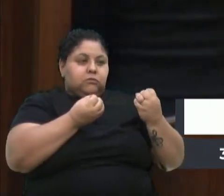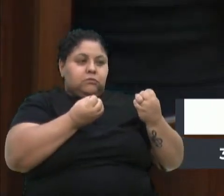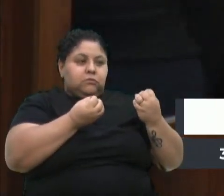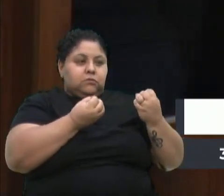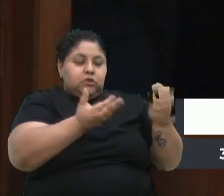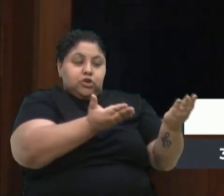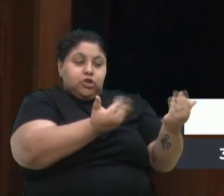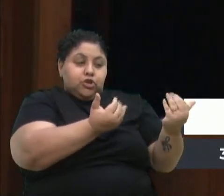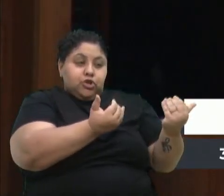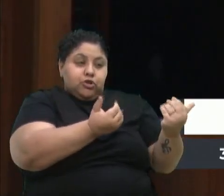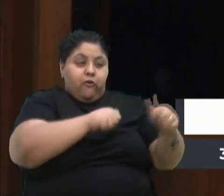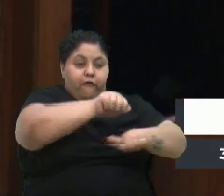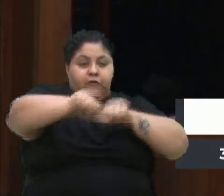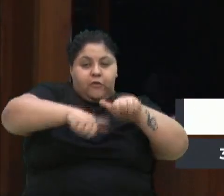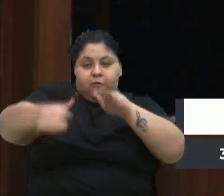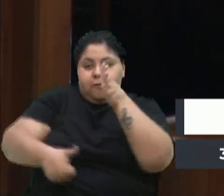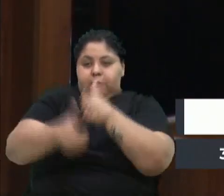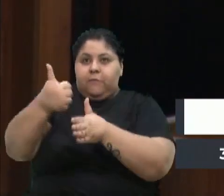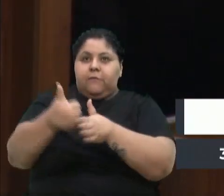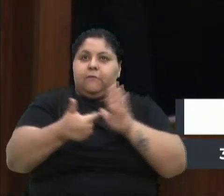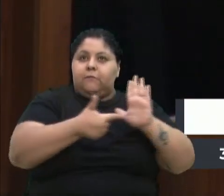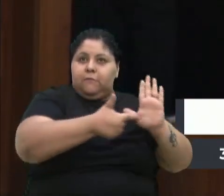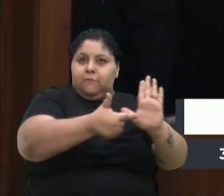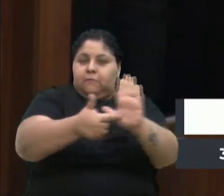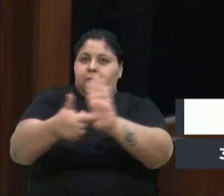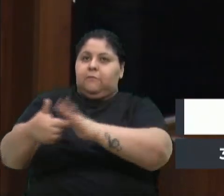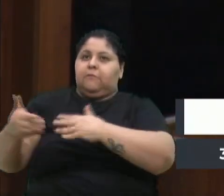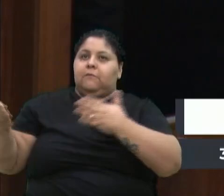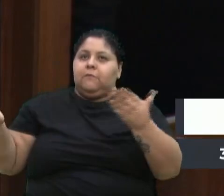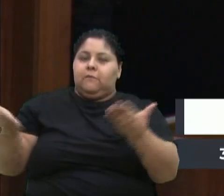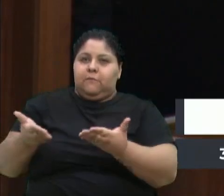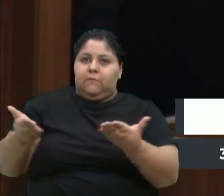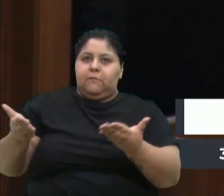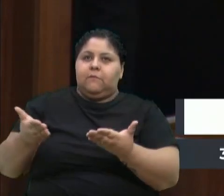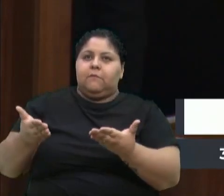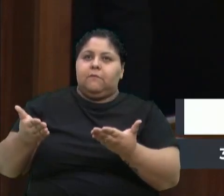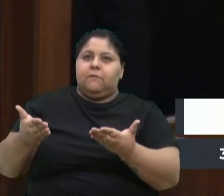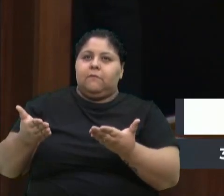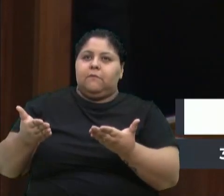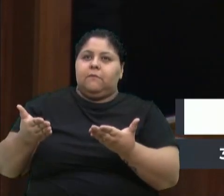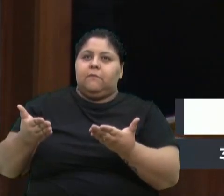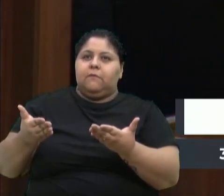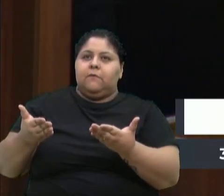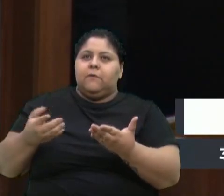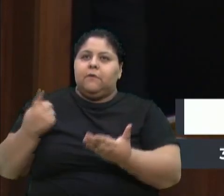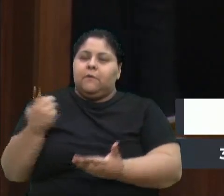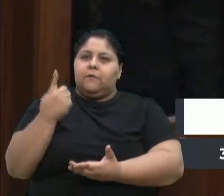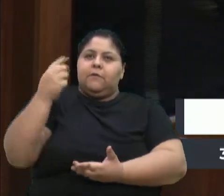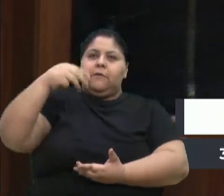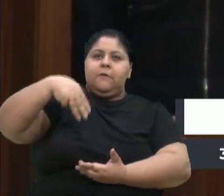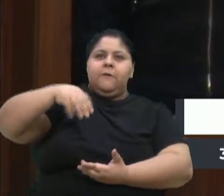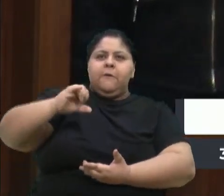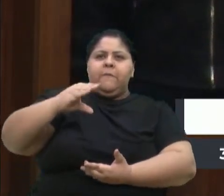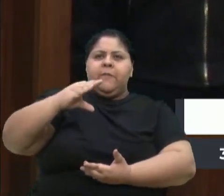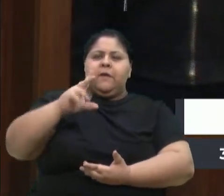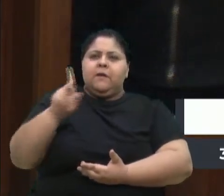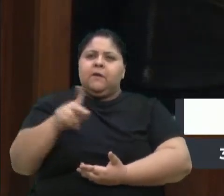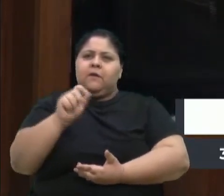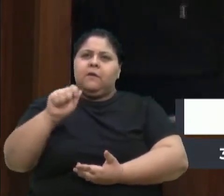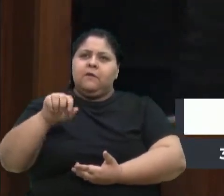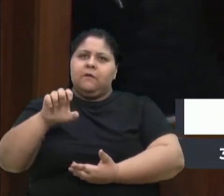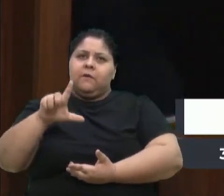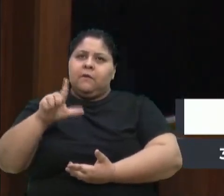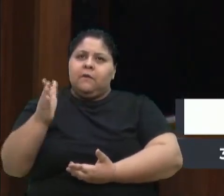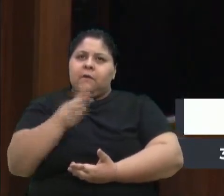cidadãos. Os destaques de hoje: Israel, o Nicael, a Isadora, a